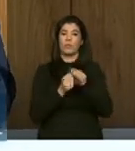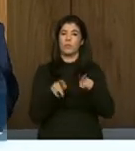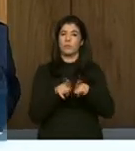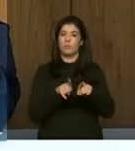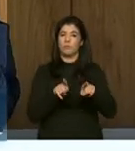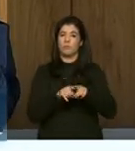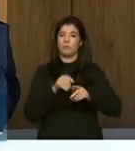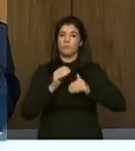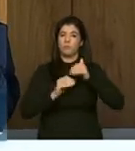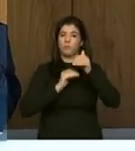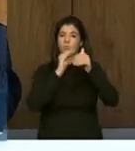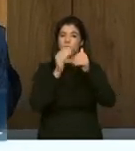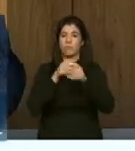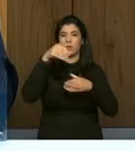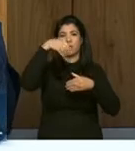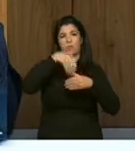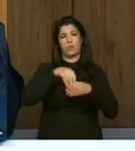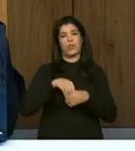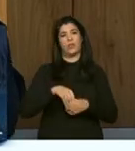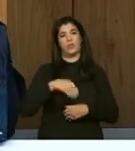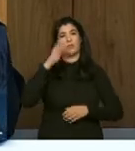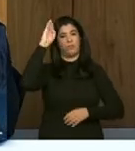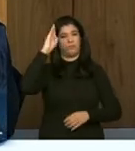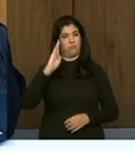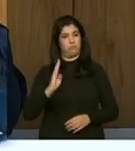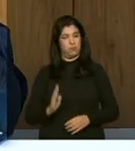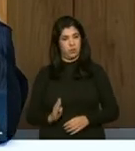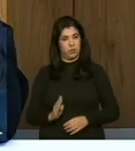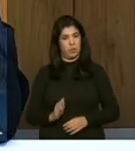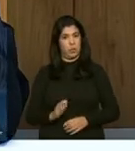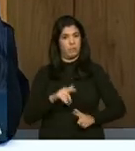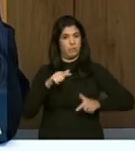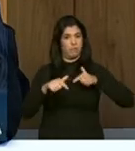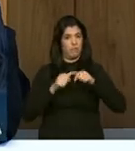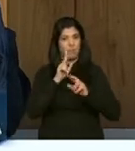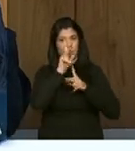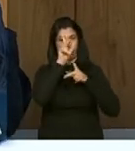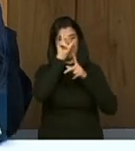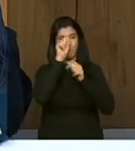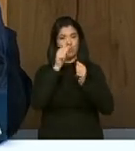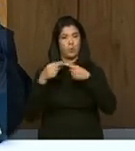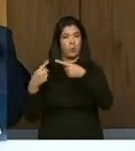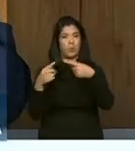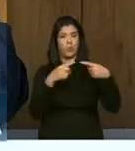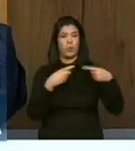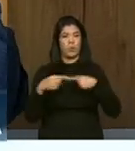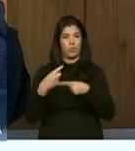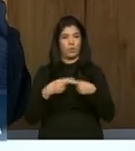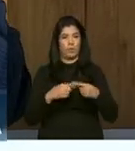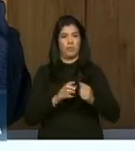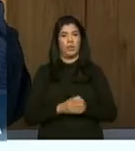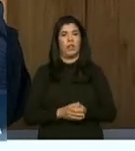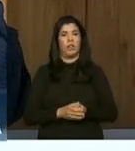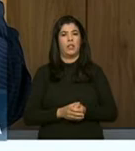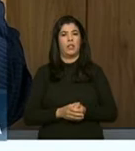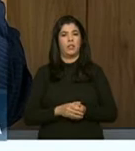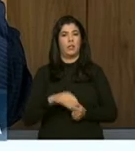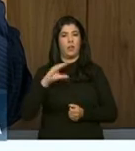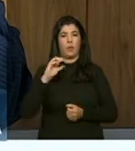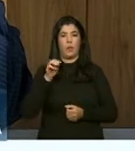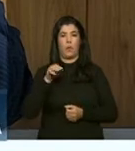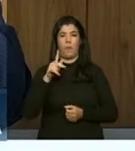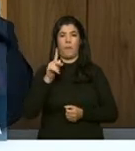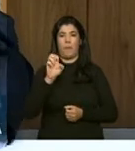consequentemente, também dentro do cenário brasileiro, trabalhar fortemente em relação à nossa competitividade. E